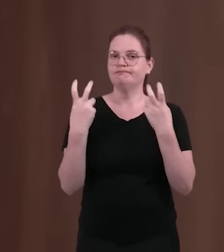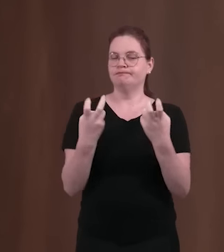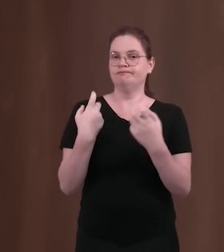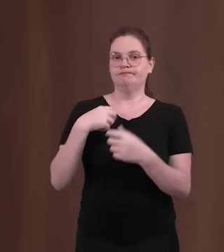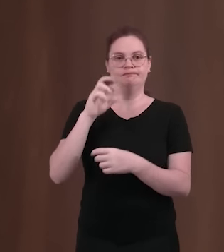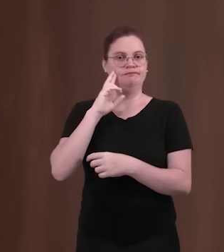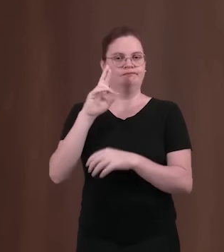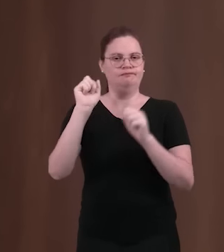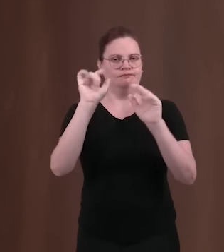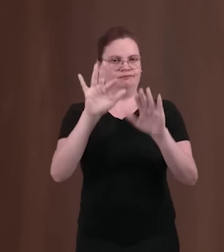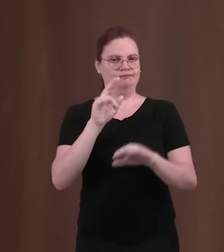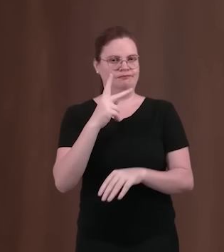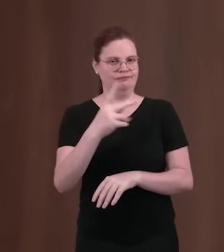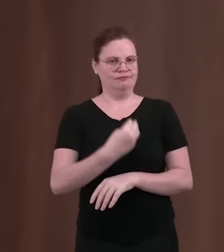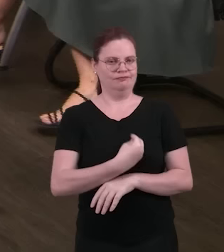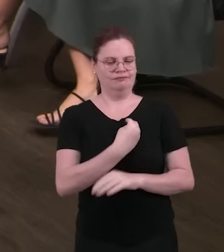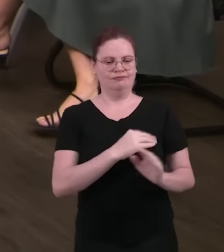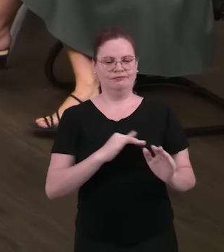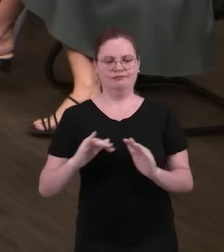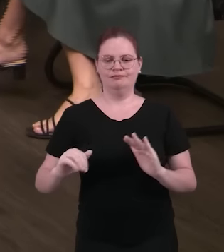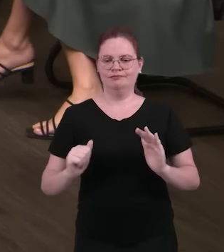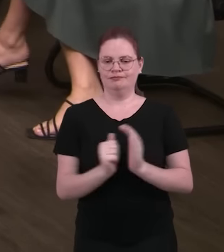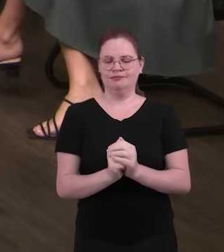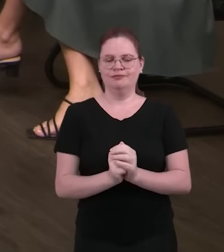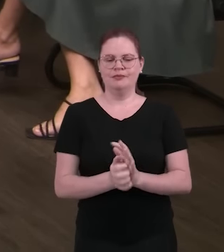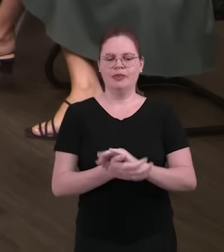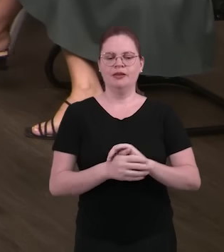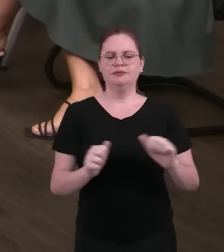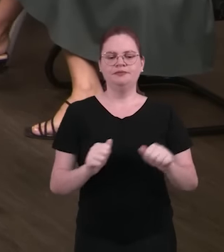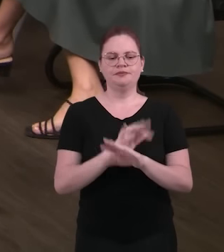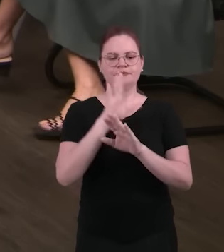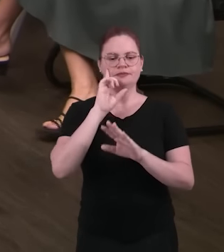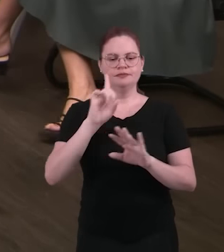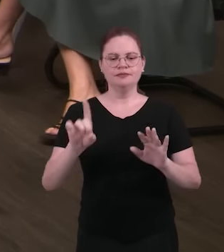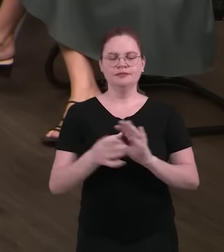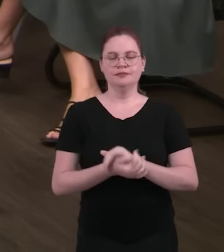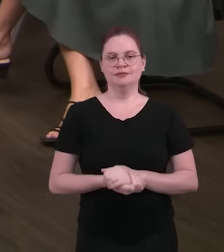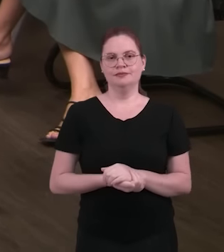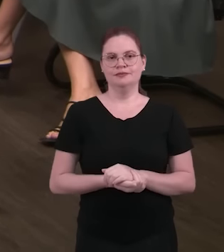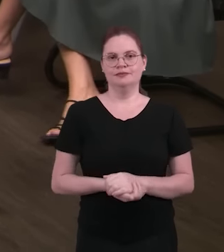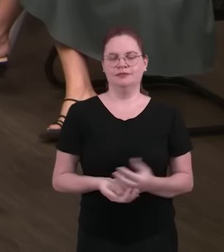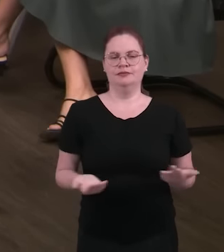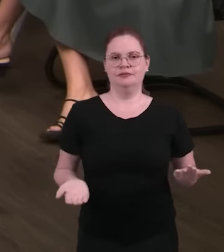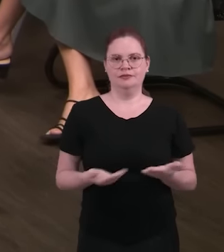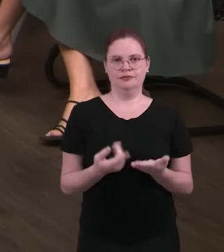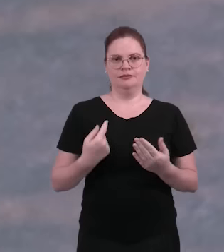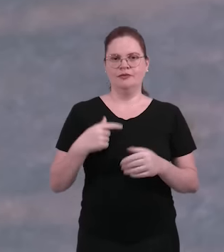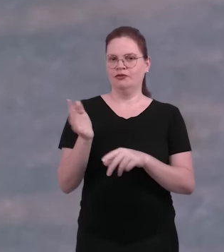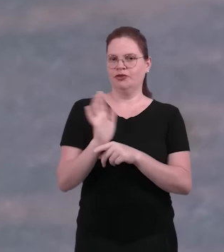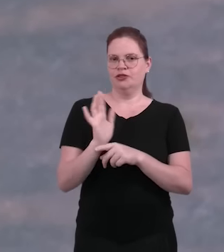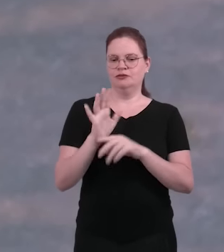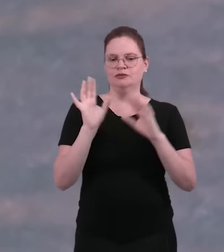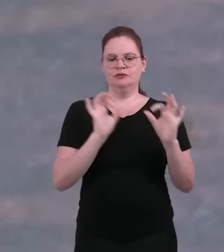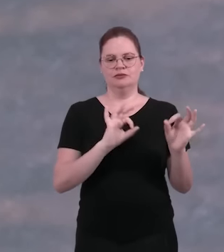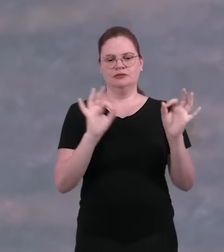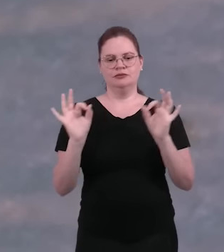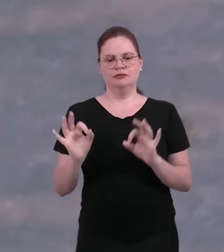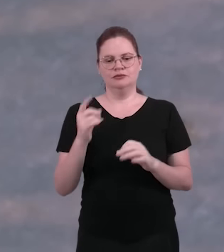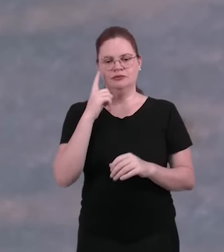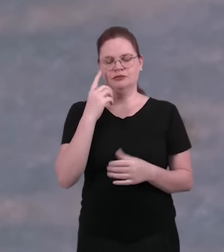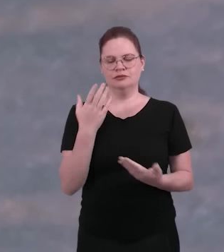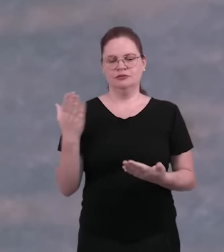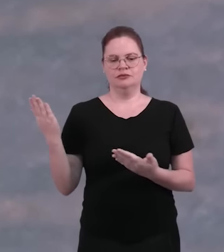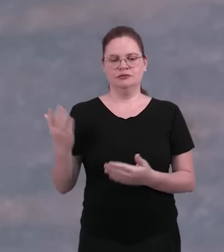o Senhor vai te dar uma bênção. Amém? Amém. Glória a Deus. Bom, a gente vai ter uma participação agora